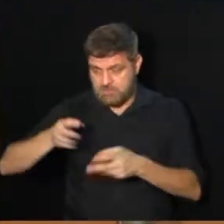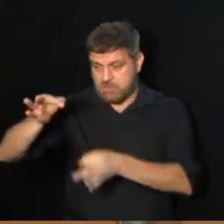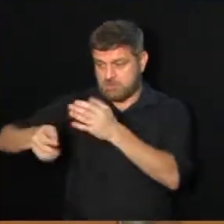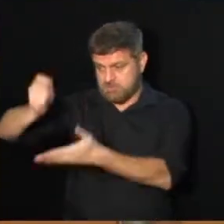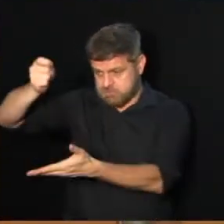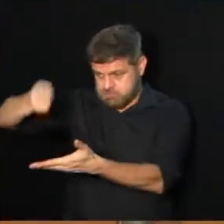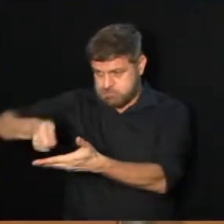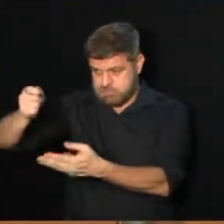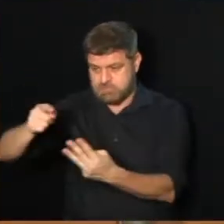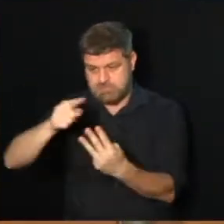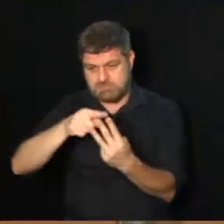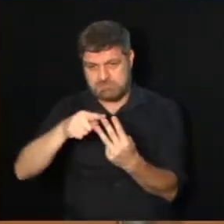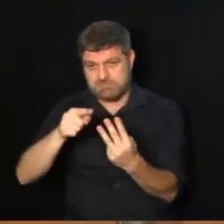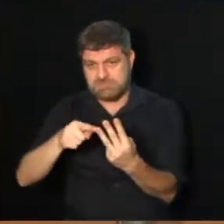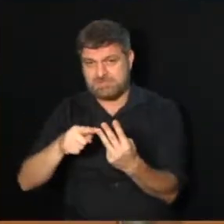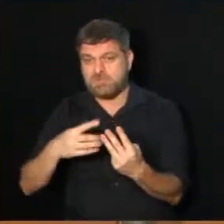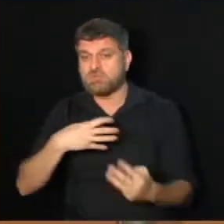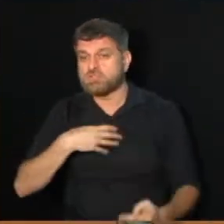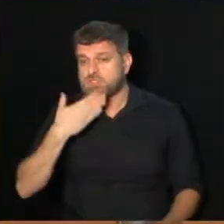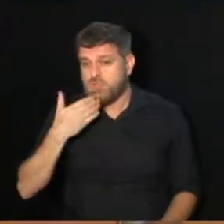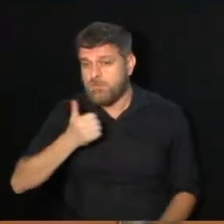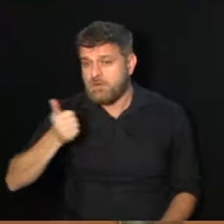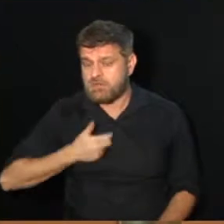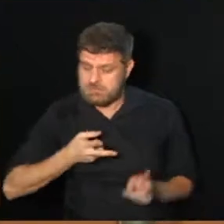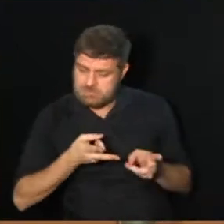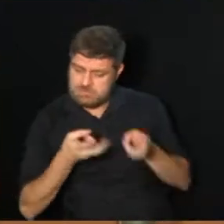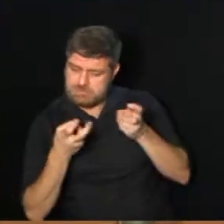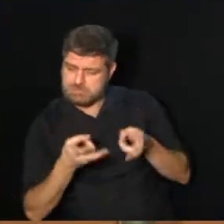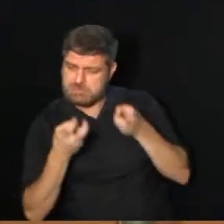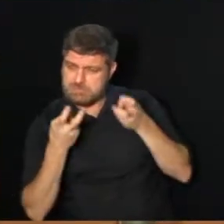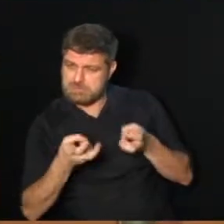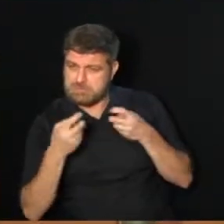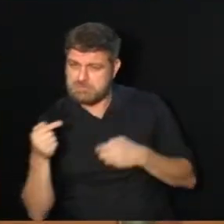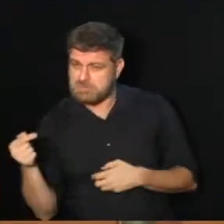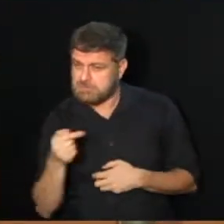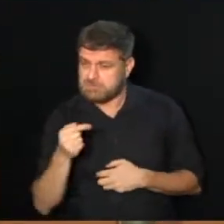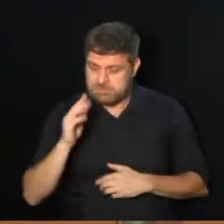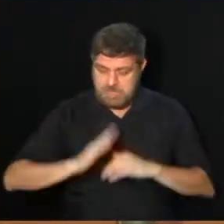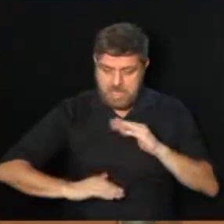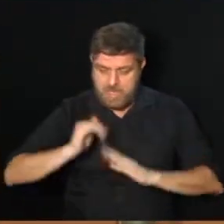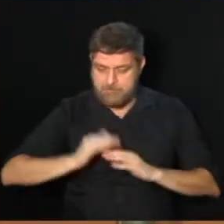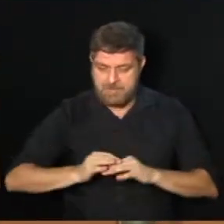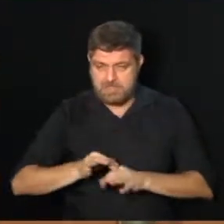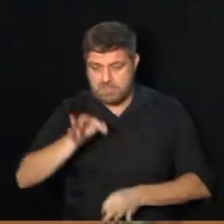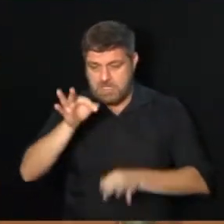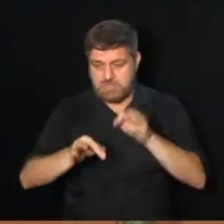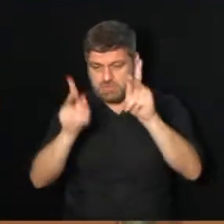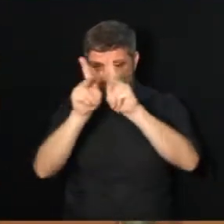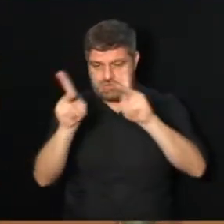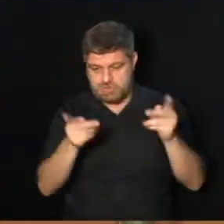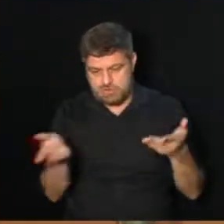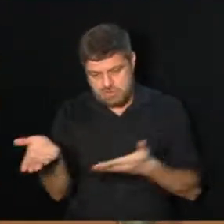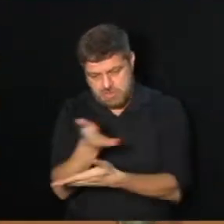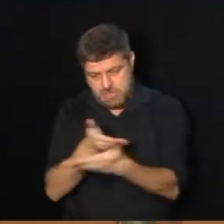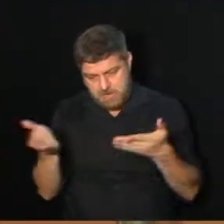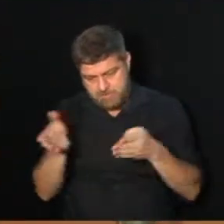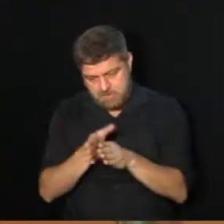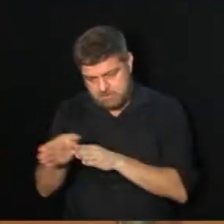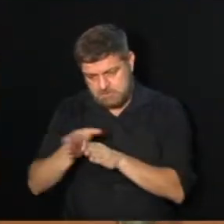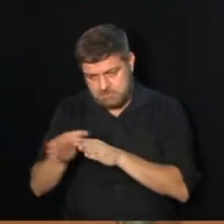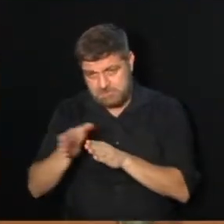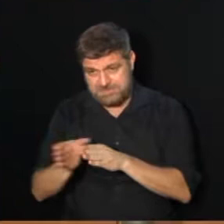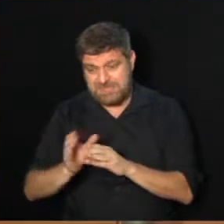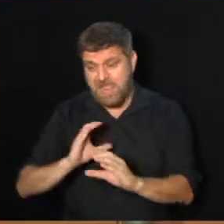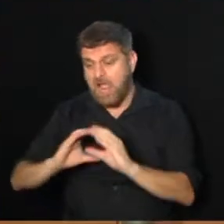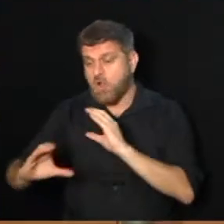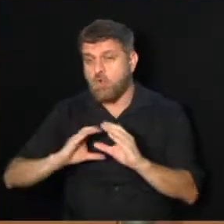o Dr. Fernão, que eu falei, a melhor maneira da gente saber e perceber a magnitude do que está sendo feito de justiça restaurativa no município, de comunicação não violenta, de ciclos de